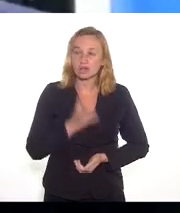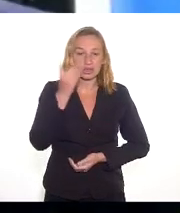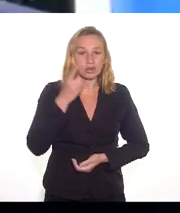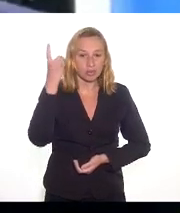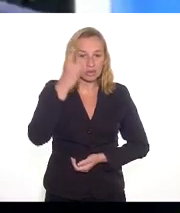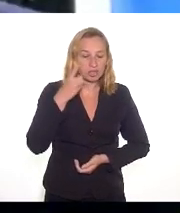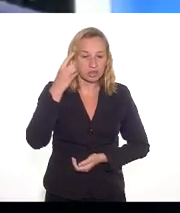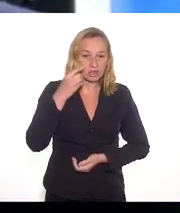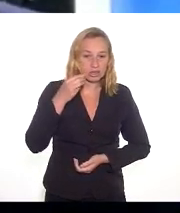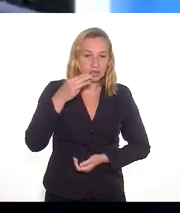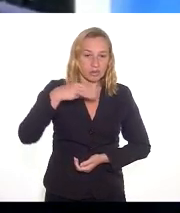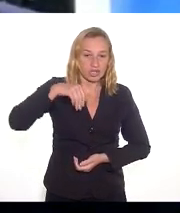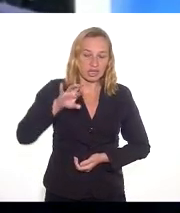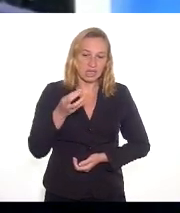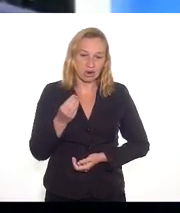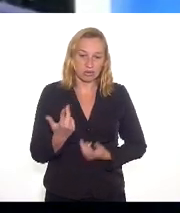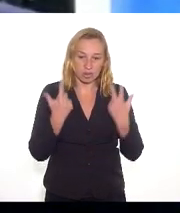Deputado Marcelo Cabeleireiro.